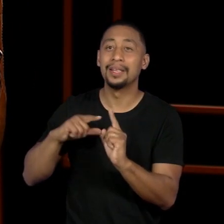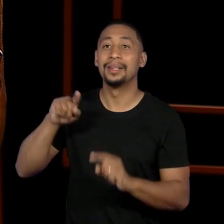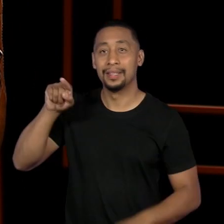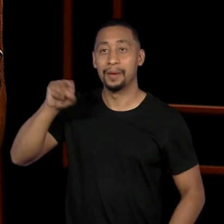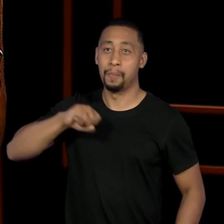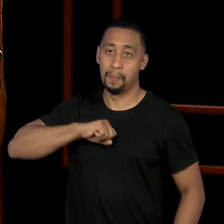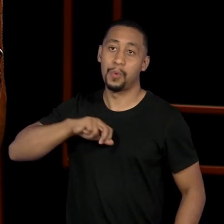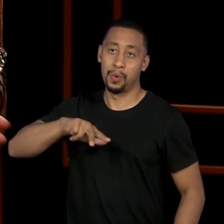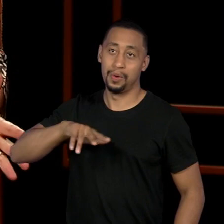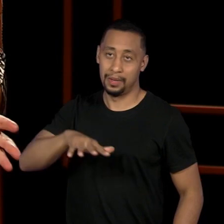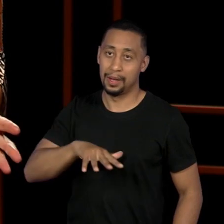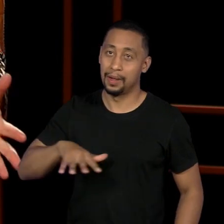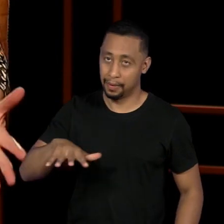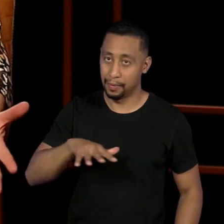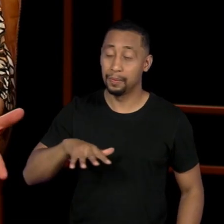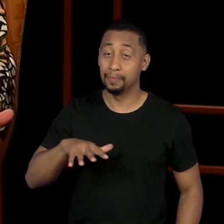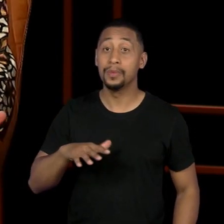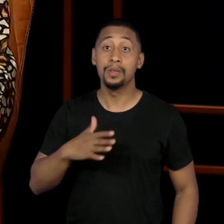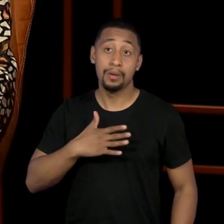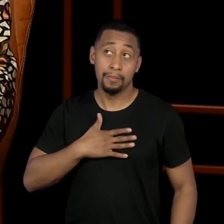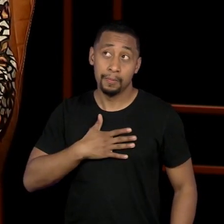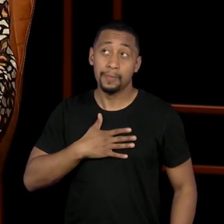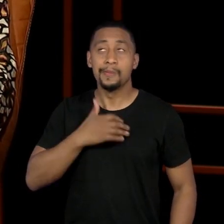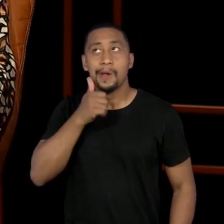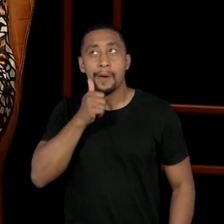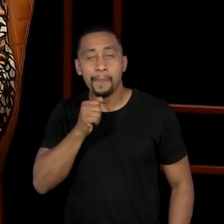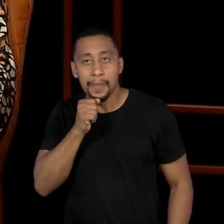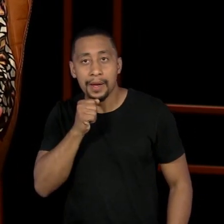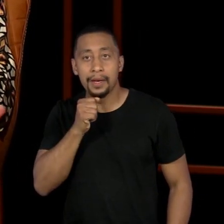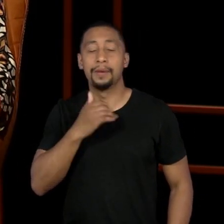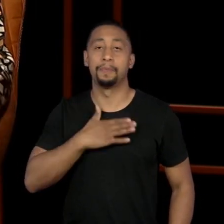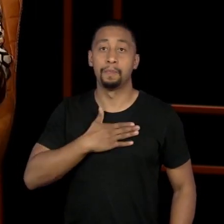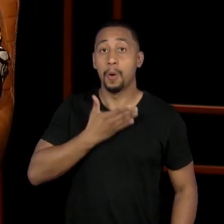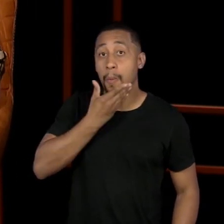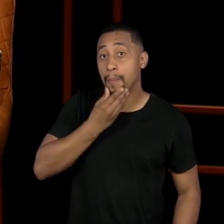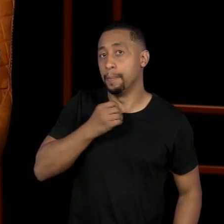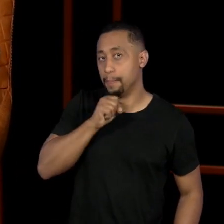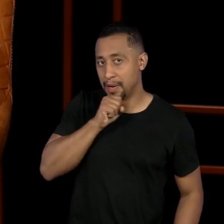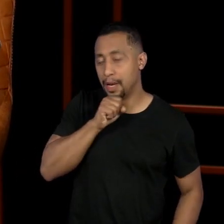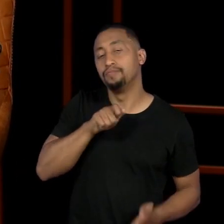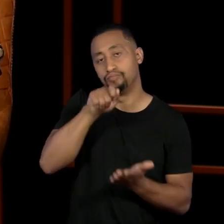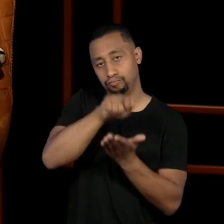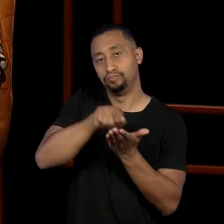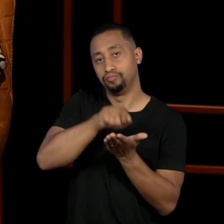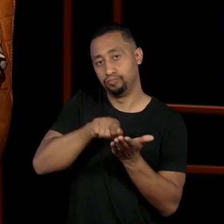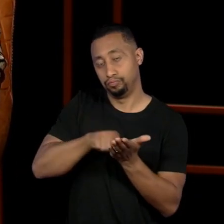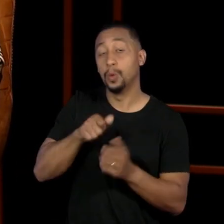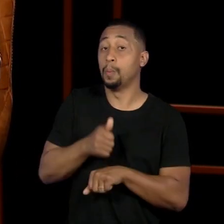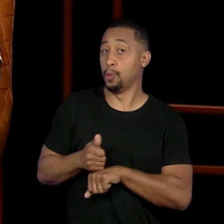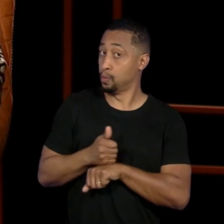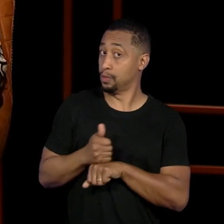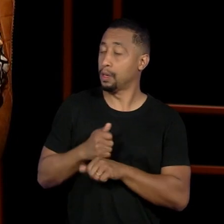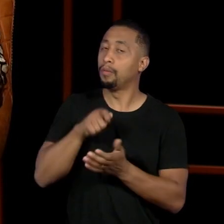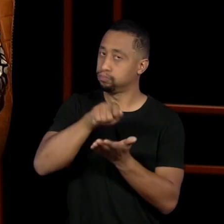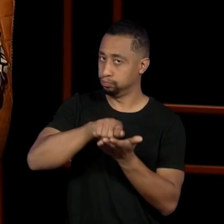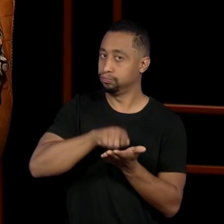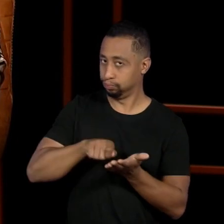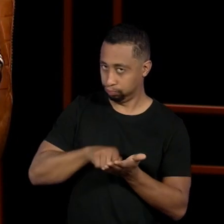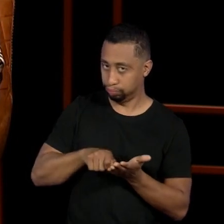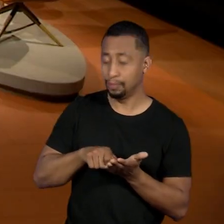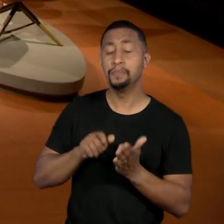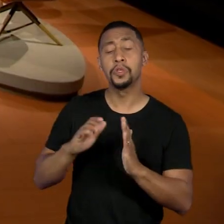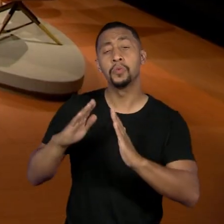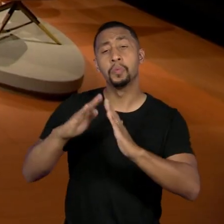E os meus pais, escritores, portanto, esses avós eram da parte do meu pai, nós vivíamos